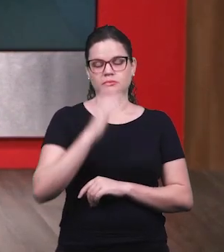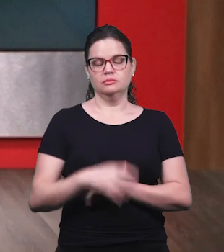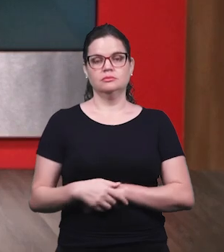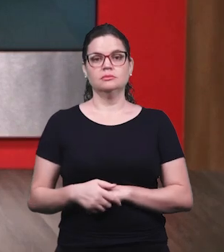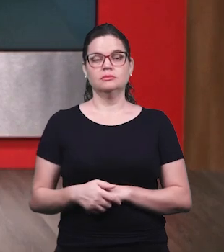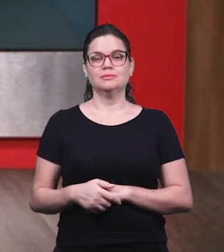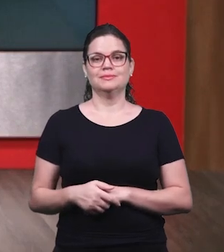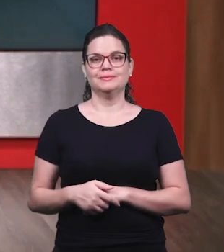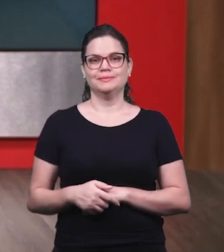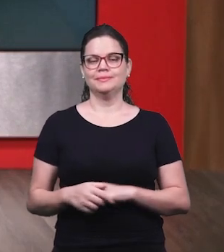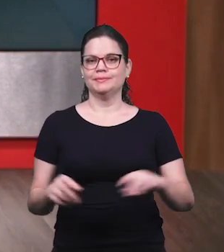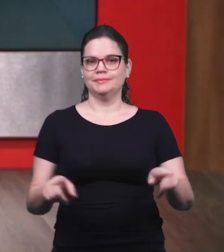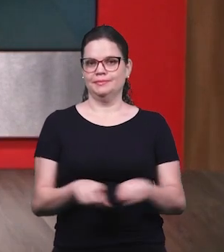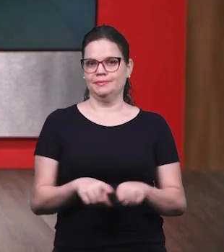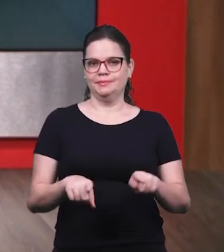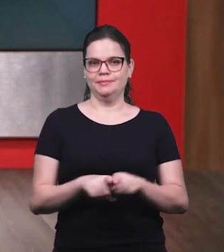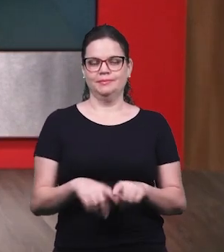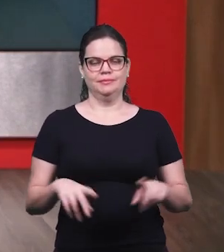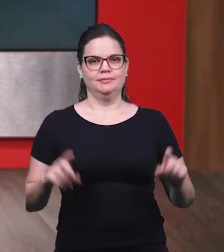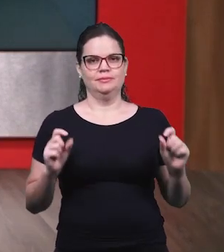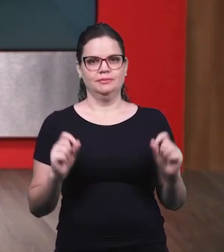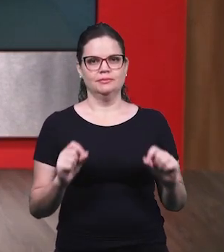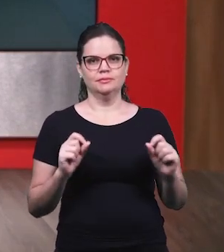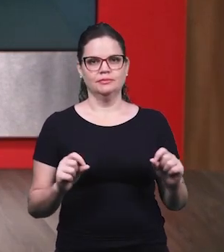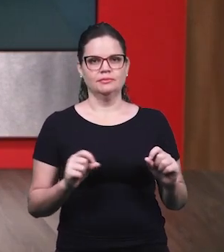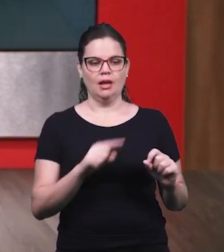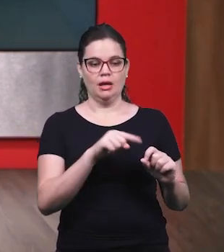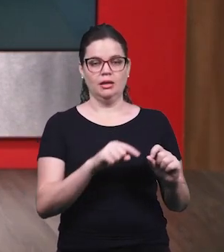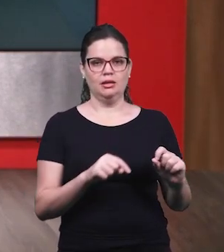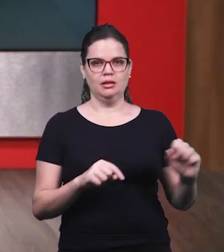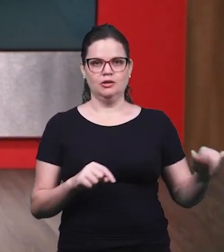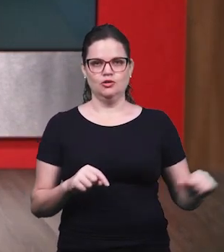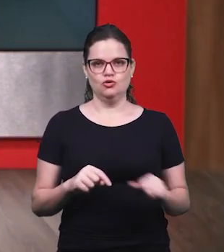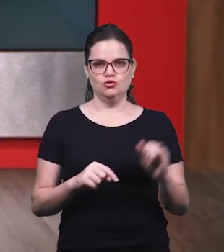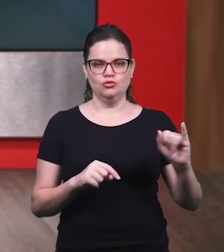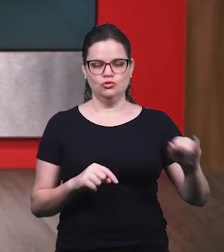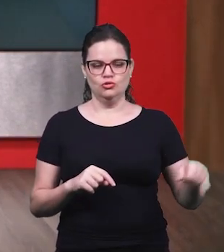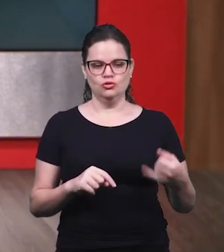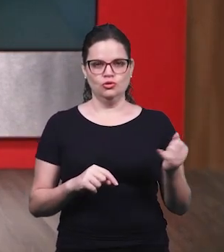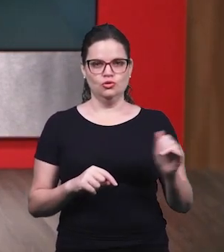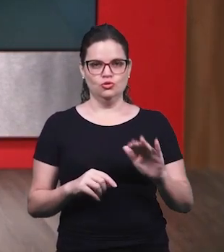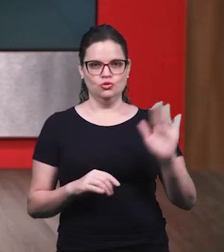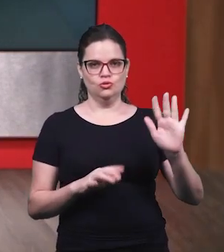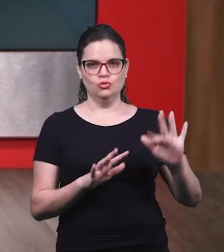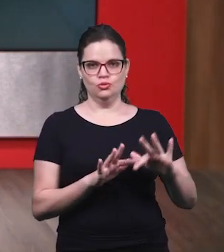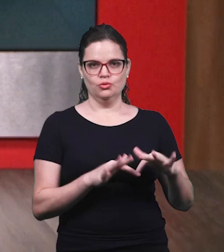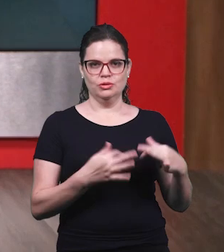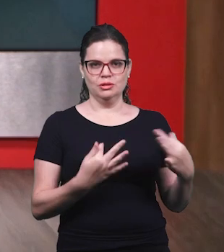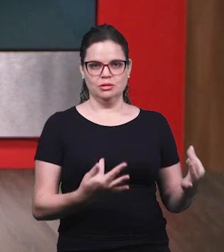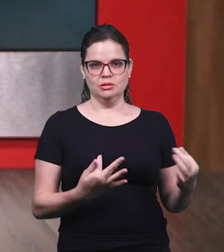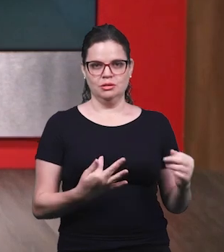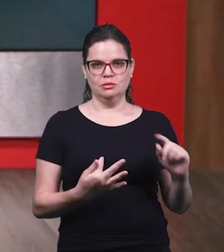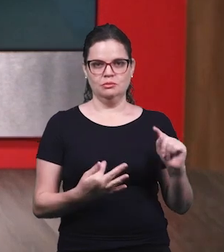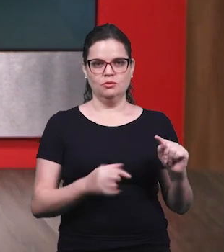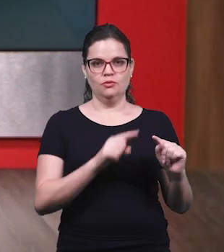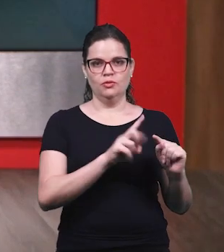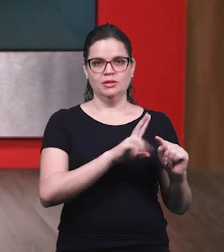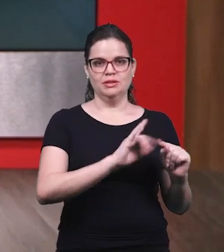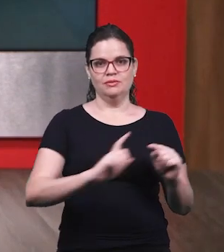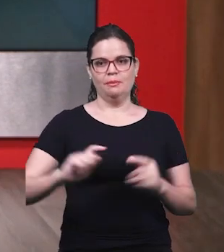E caracteriza bastante o juro simples, você vai pagar esse juro lá no final do